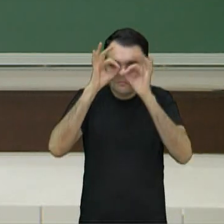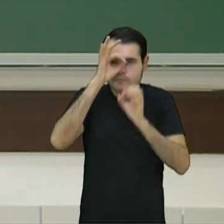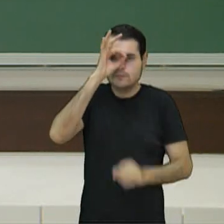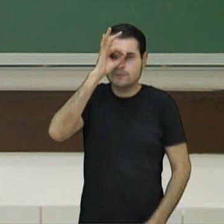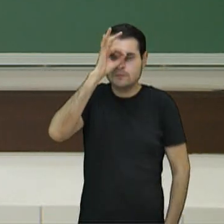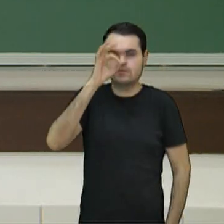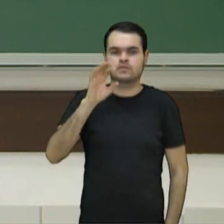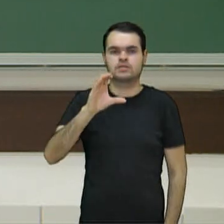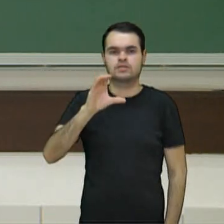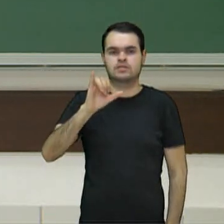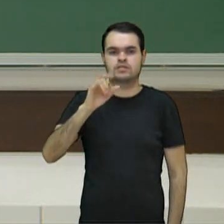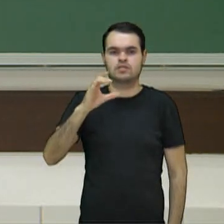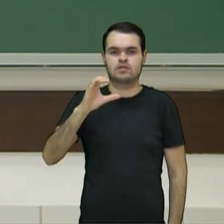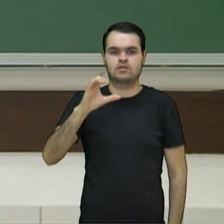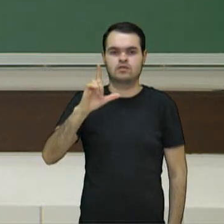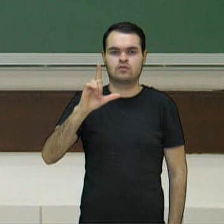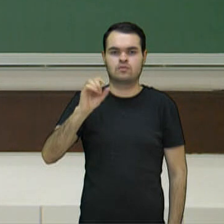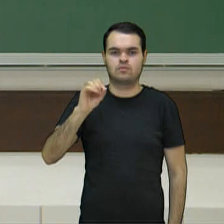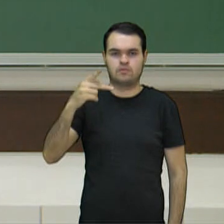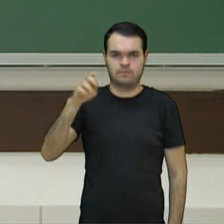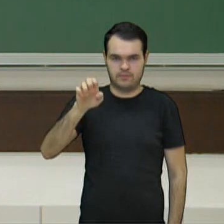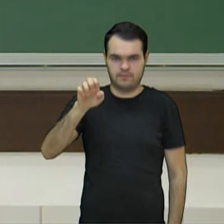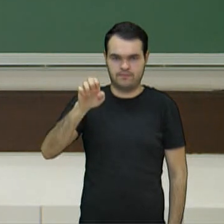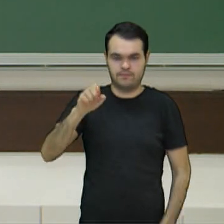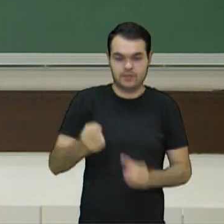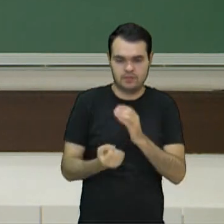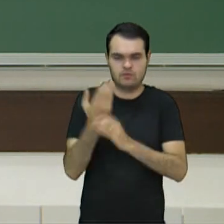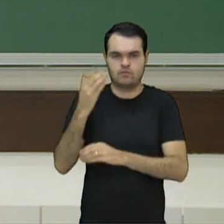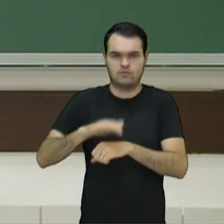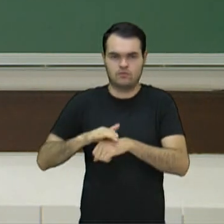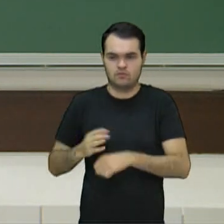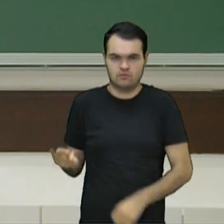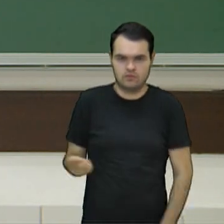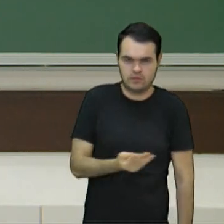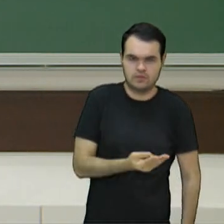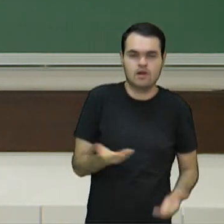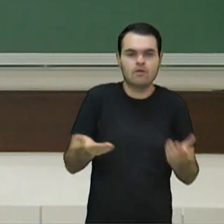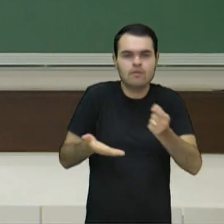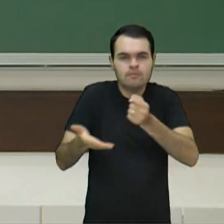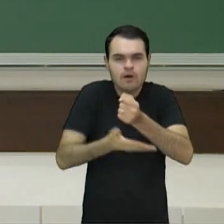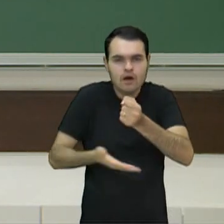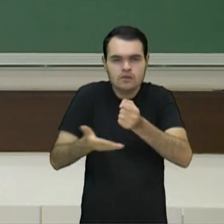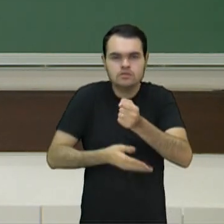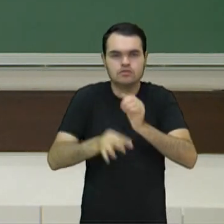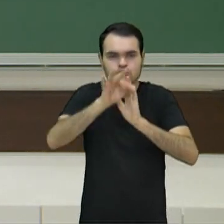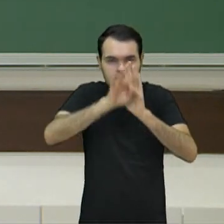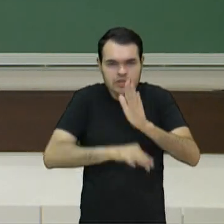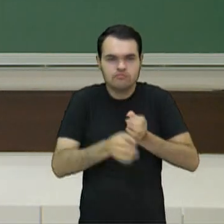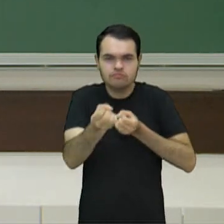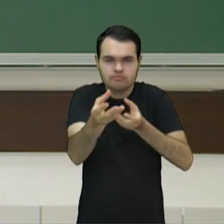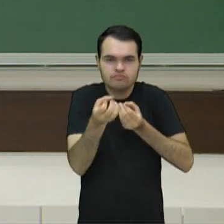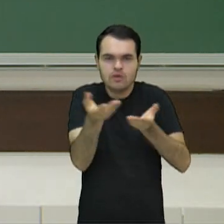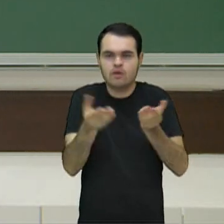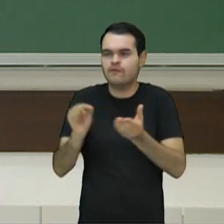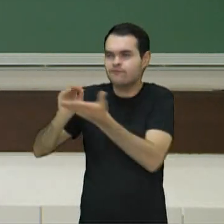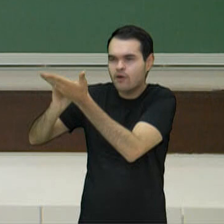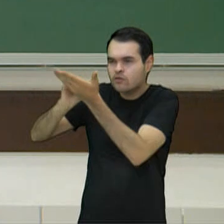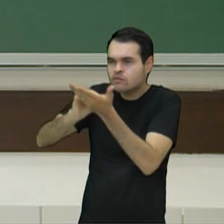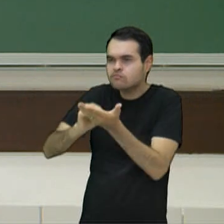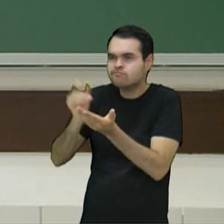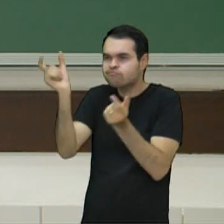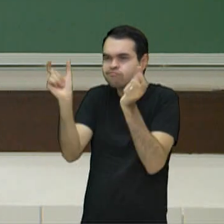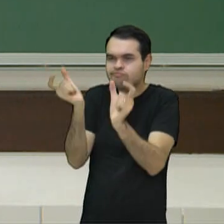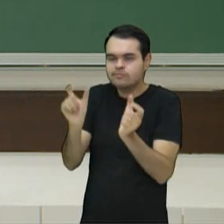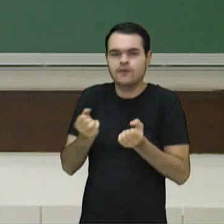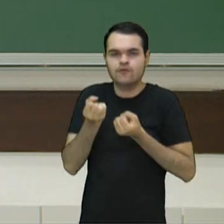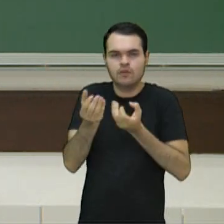Com base nessa nossa fala, com base nessa ideia de Poseidon, nós vamos preencher os espaços em branco com a informação